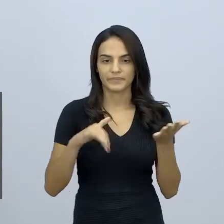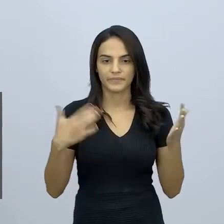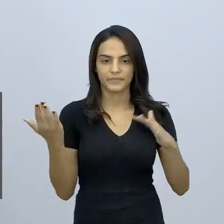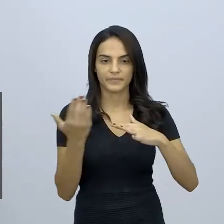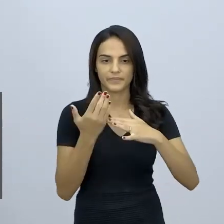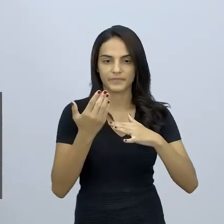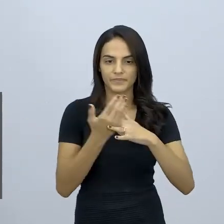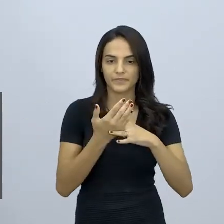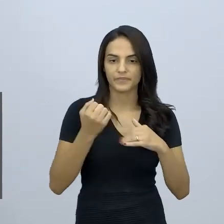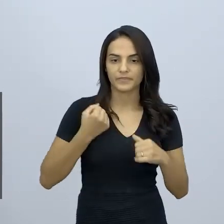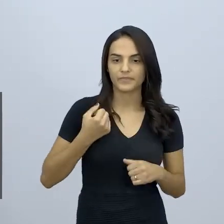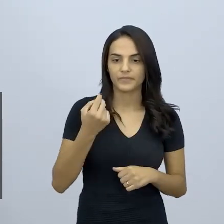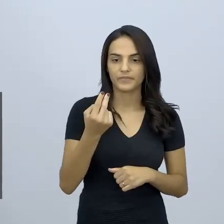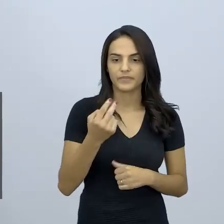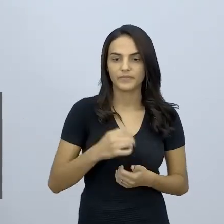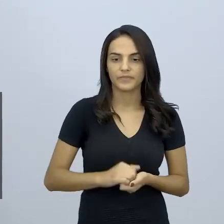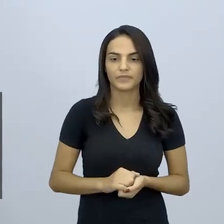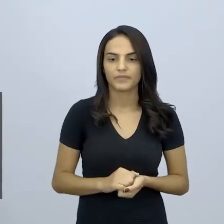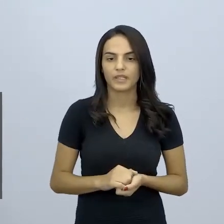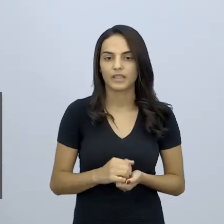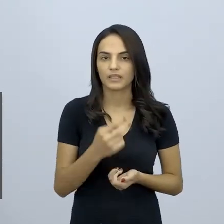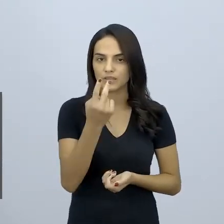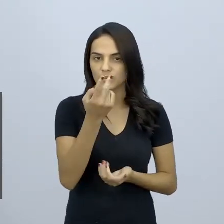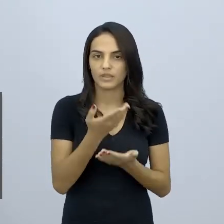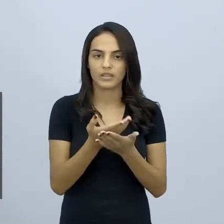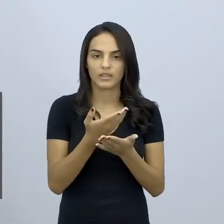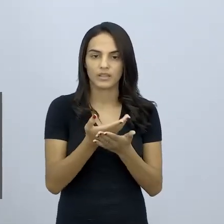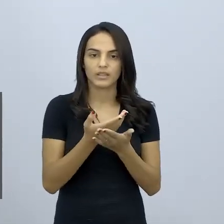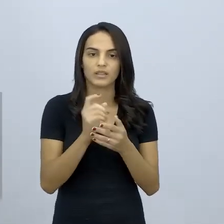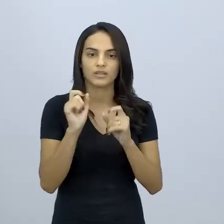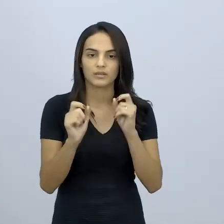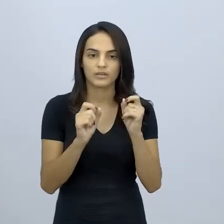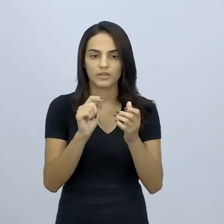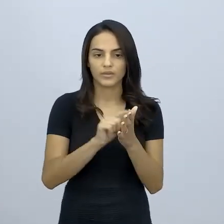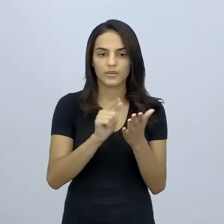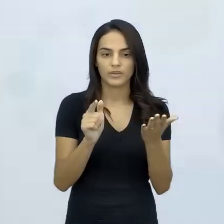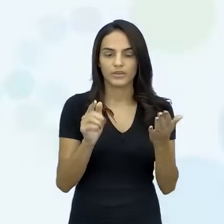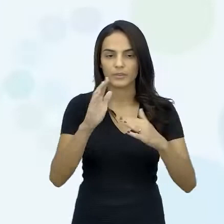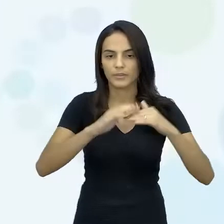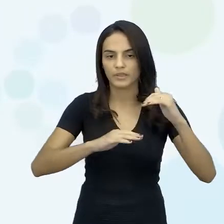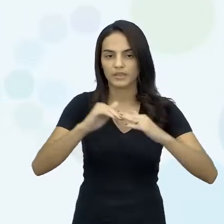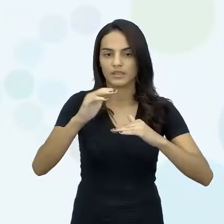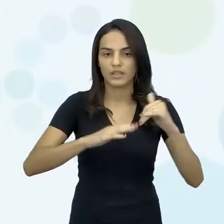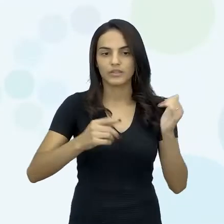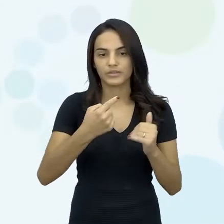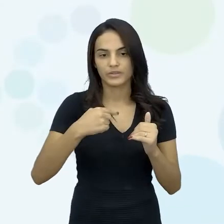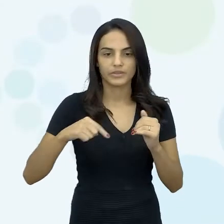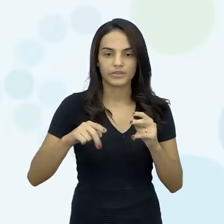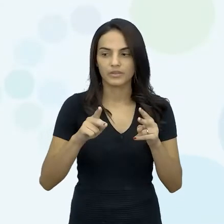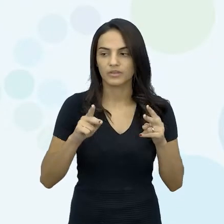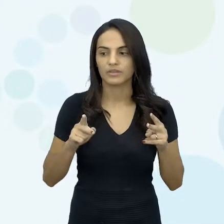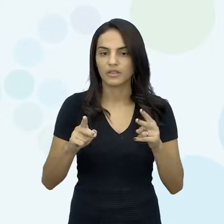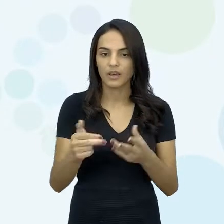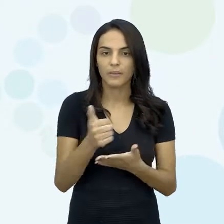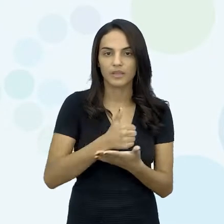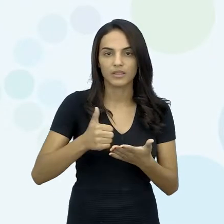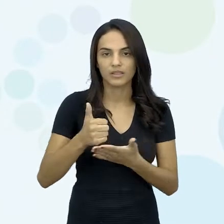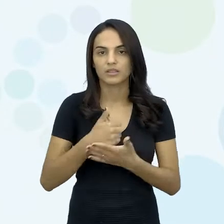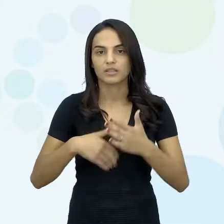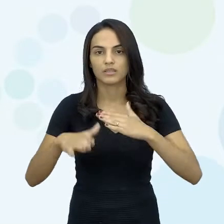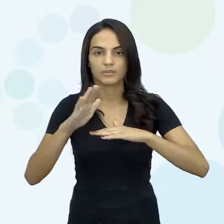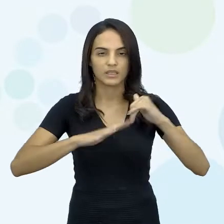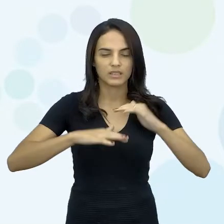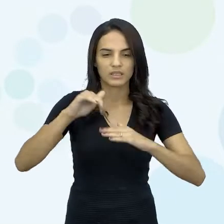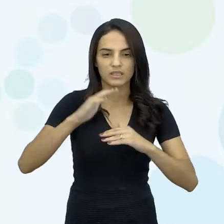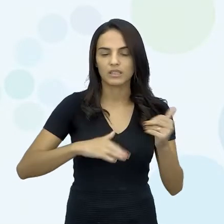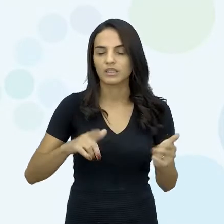de número 2. É a segunda aula sobre fotoreportagem. A habilidade que a gente segue, baseando os nossos materiais, estão